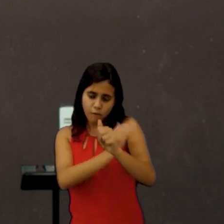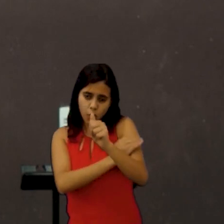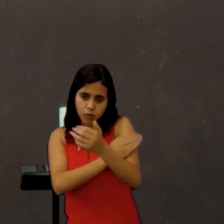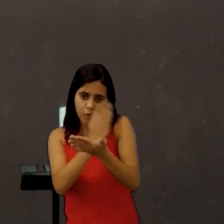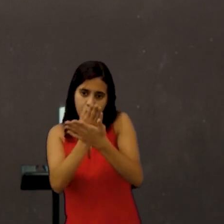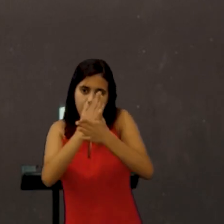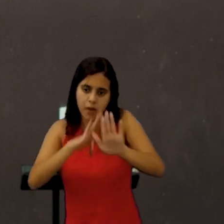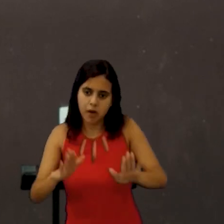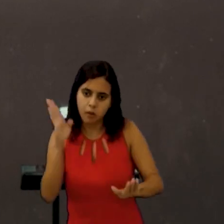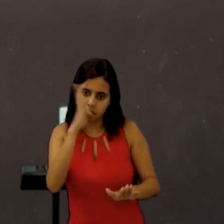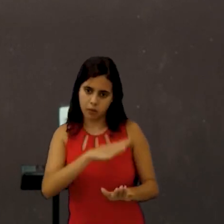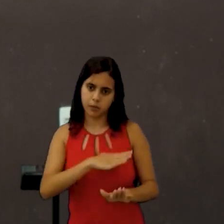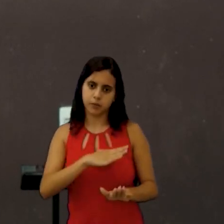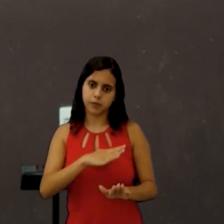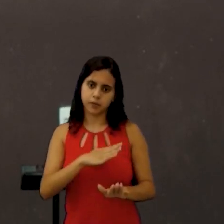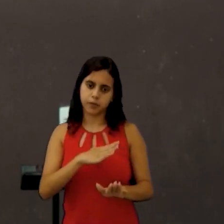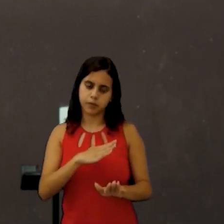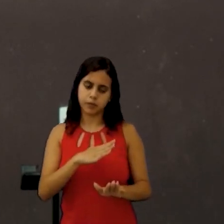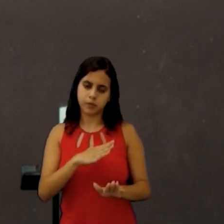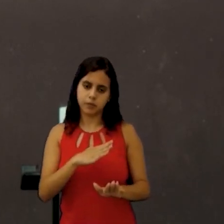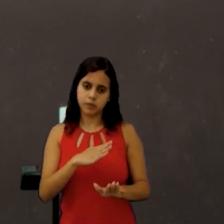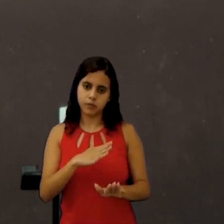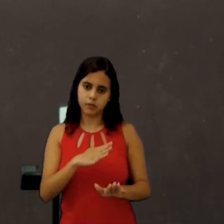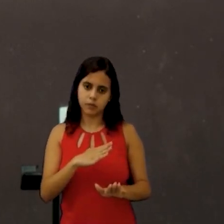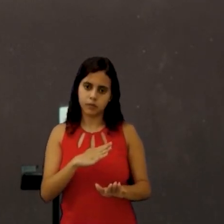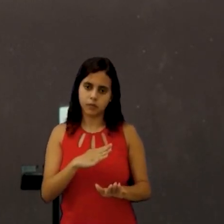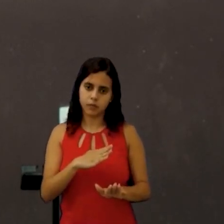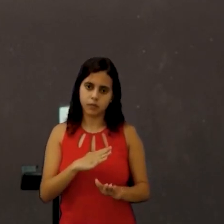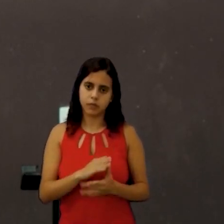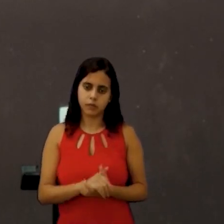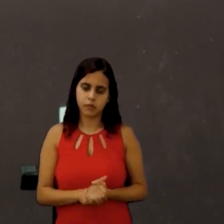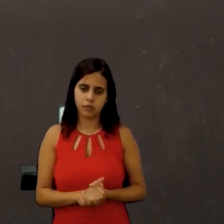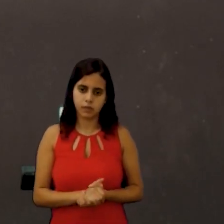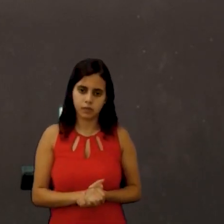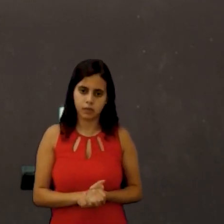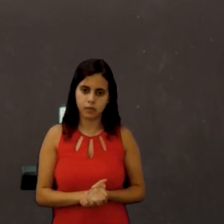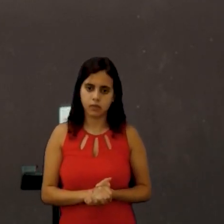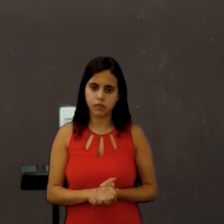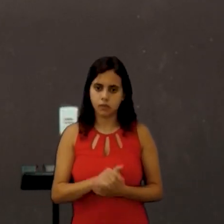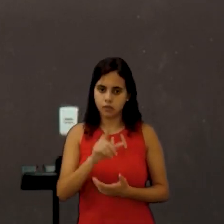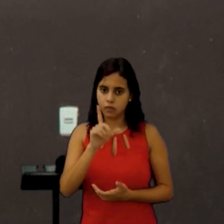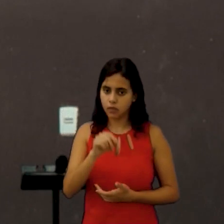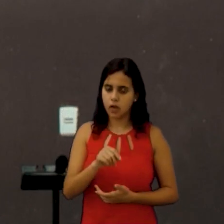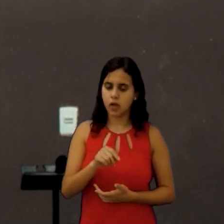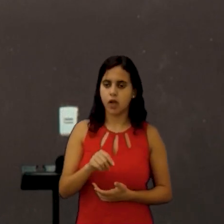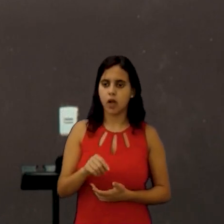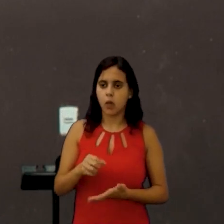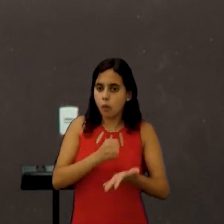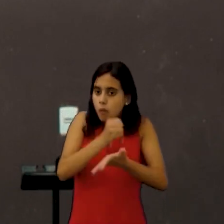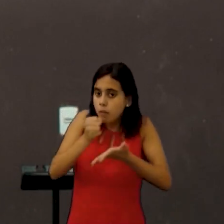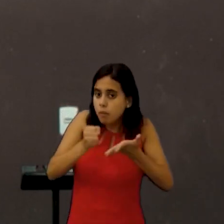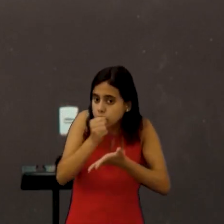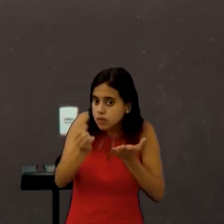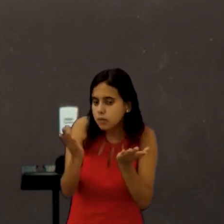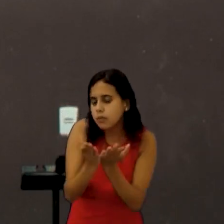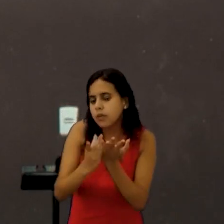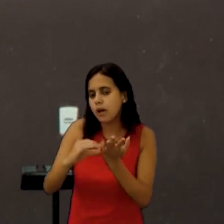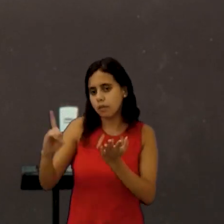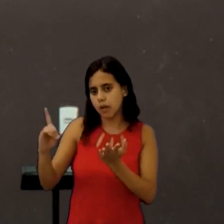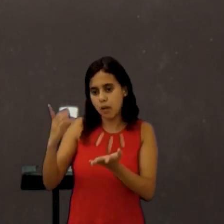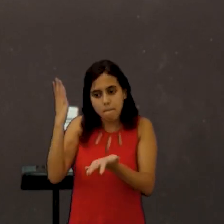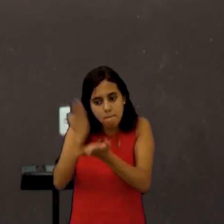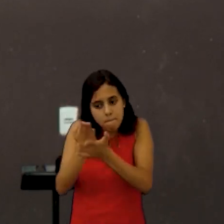parar o mal, para refrear o mal. Isso é um princípio de cosmovisão cristã, isso é bíblico,